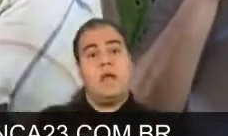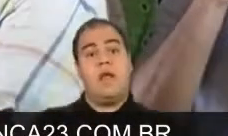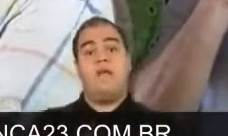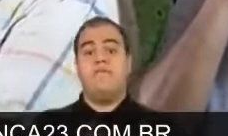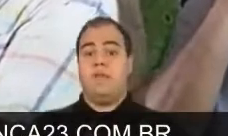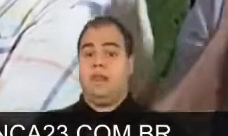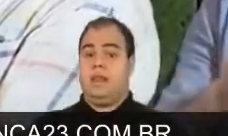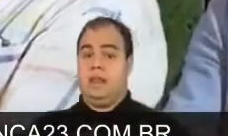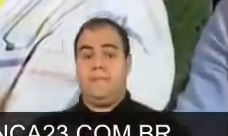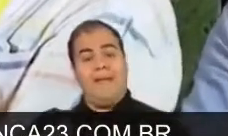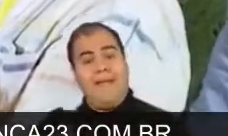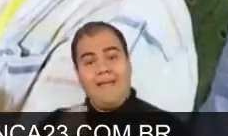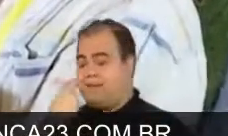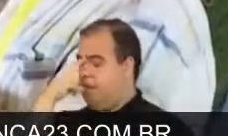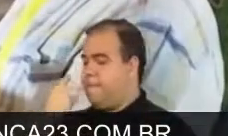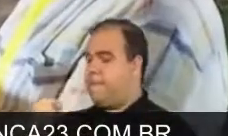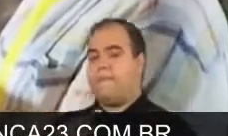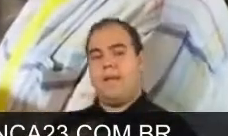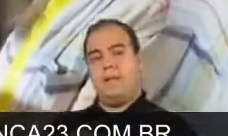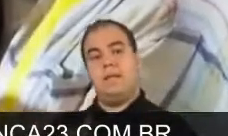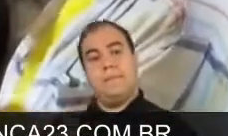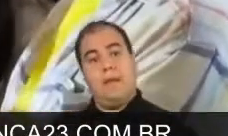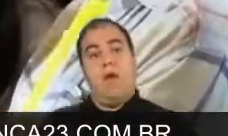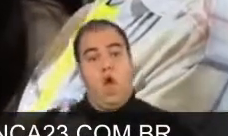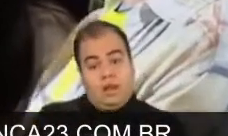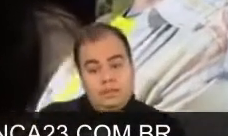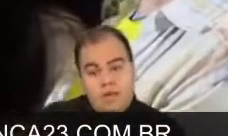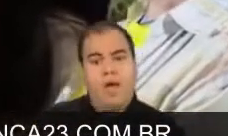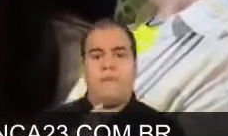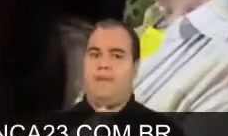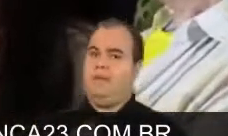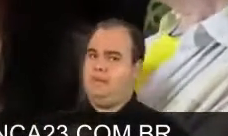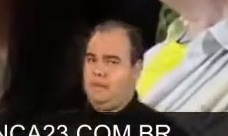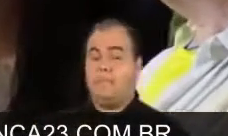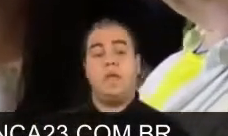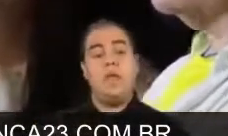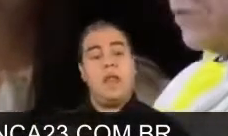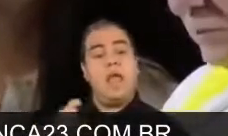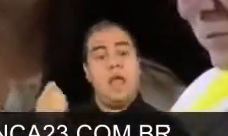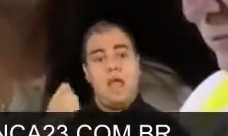ex-PSDB. Filiou-se ao PSD também este ano. Ramute é ex-prefeito de São José dos Campos.